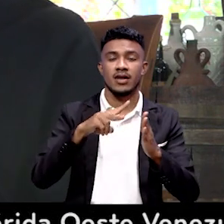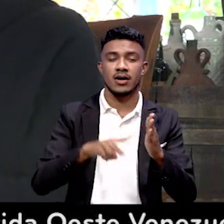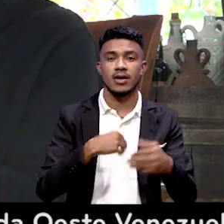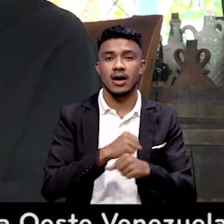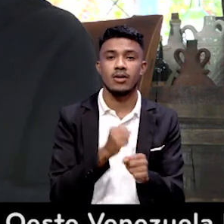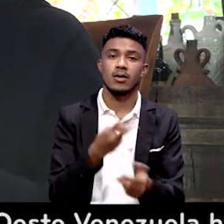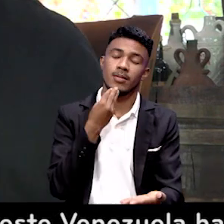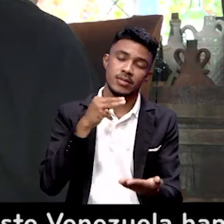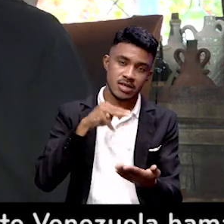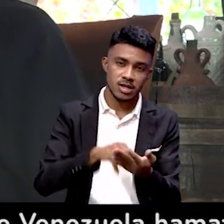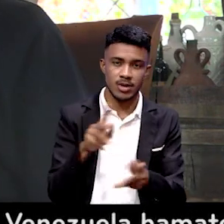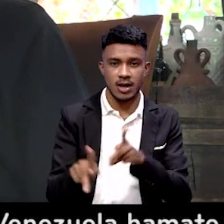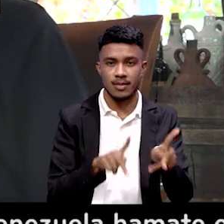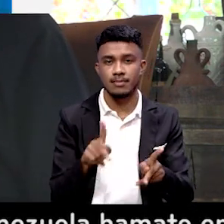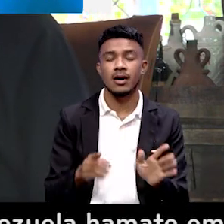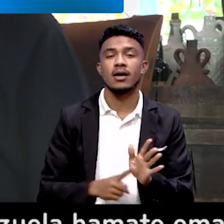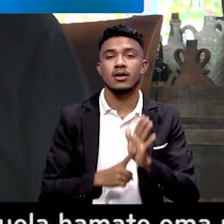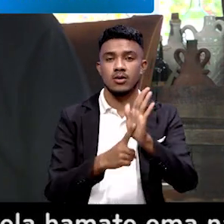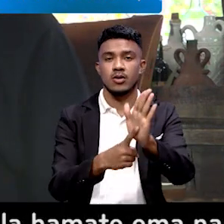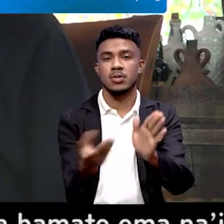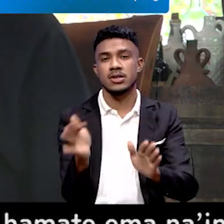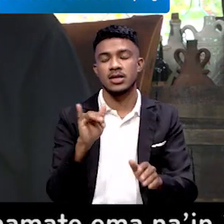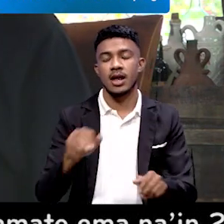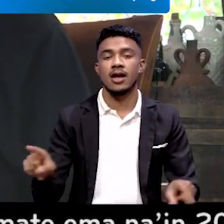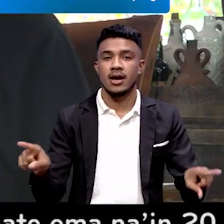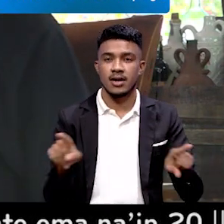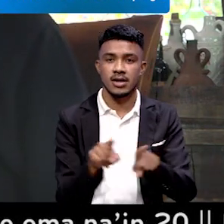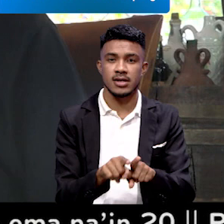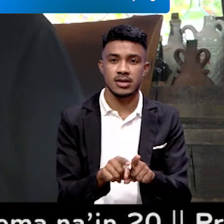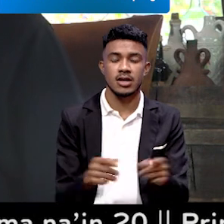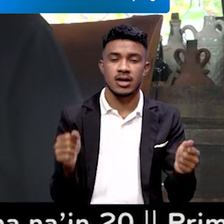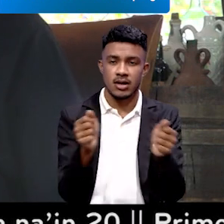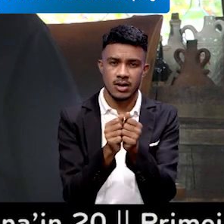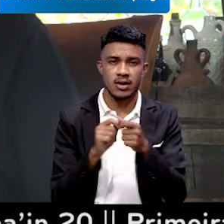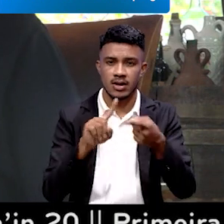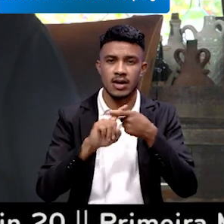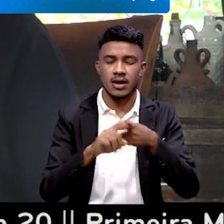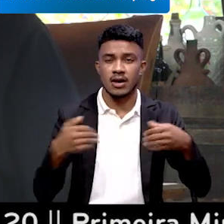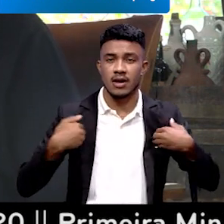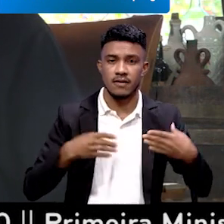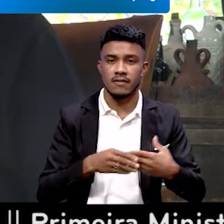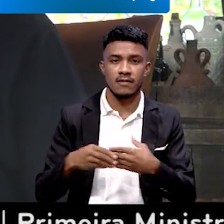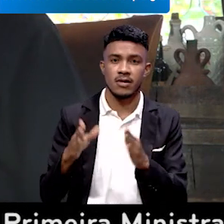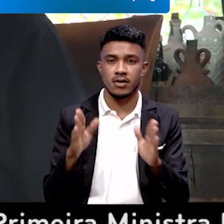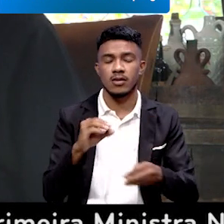a tutto, la vaccina. Ne significa unanimidade e liderança con la